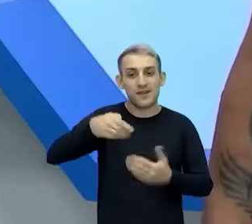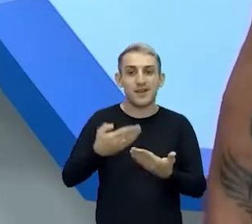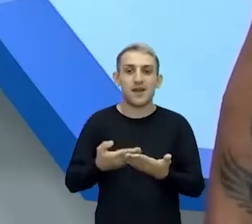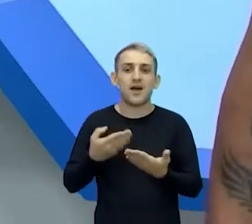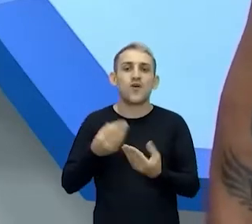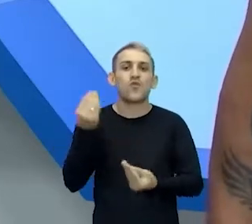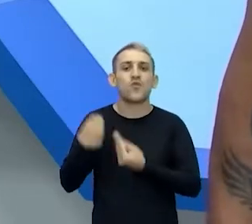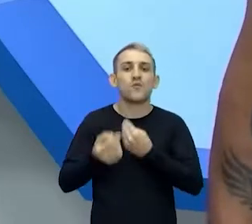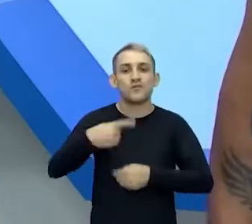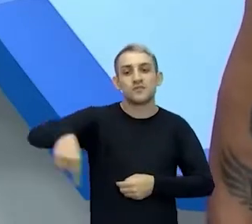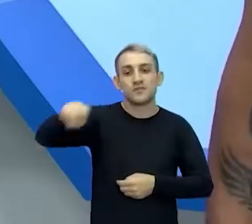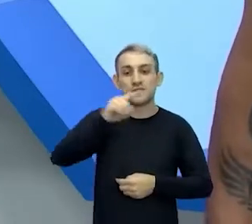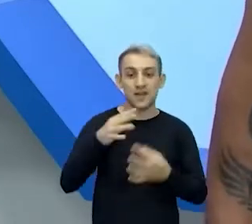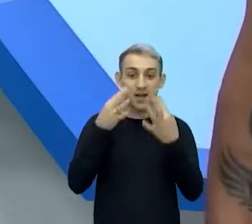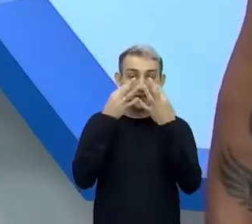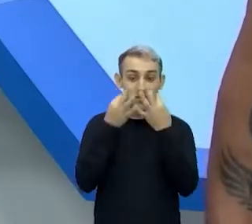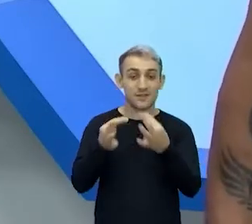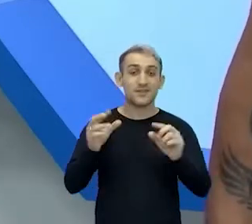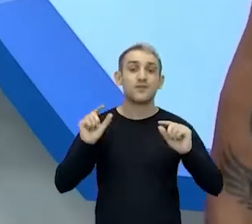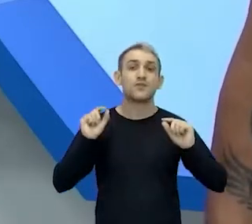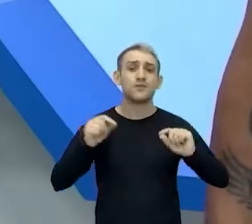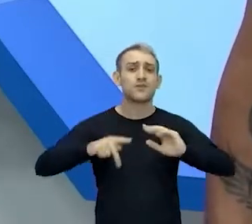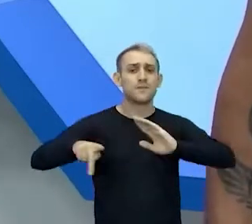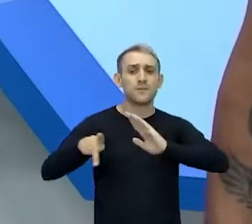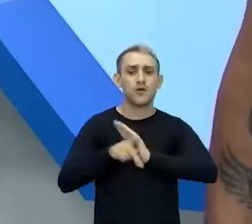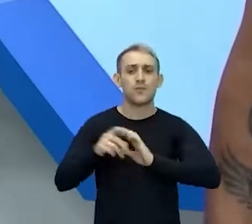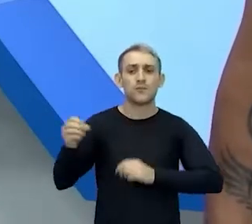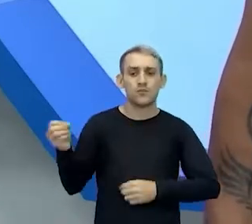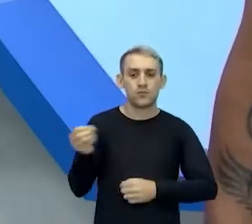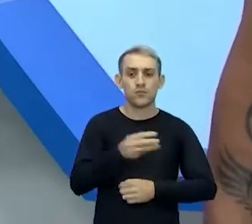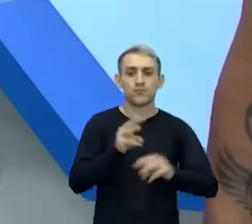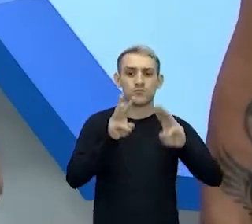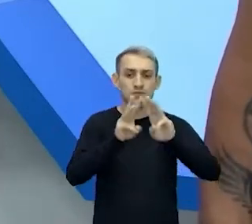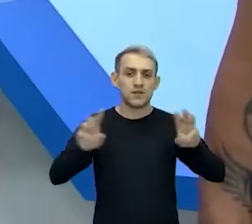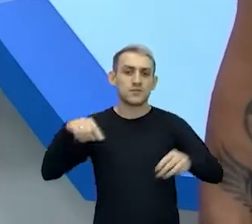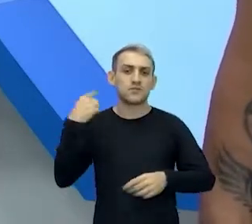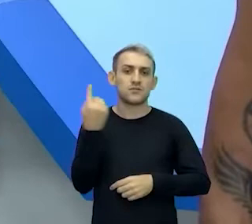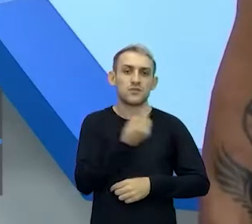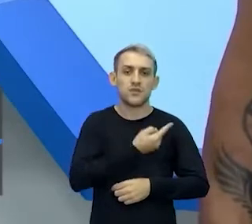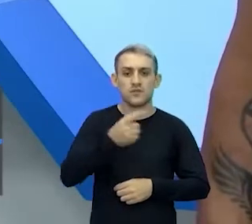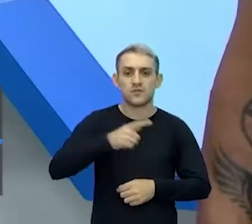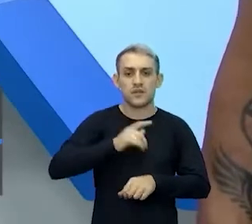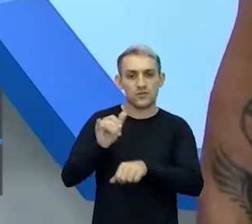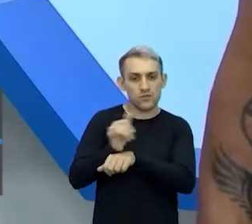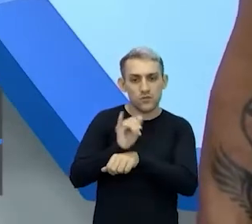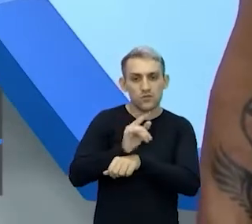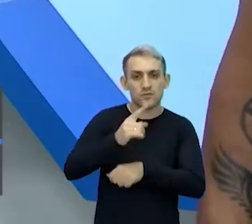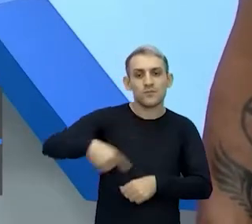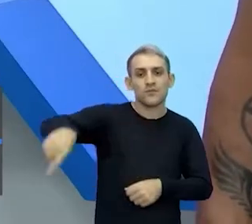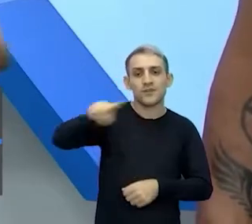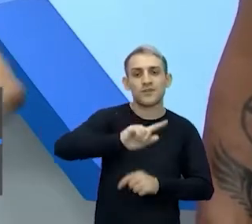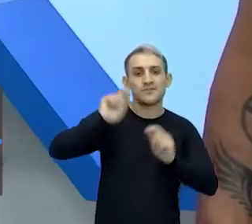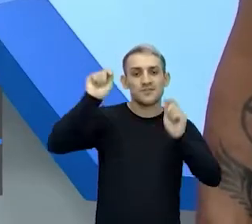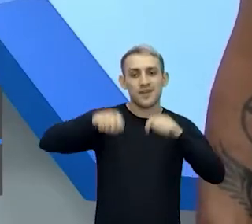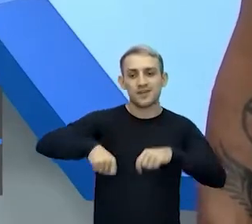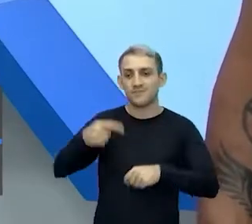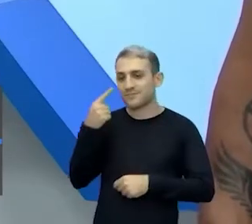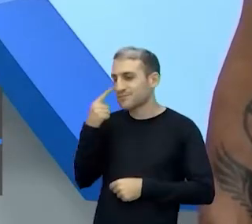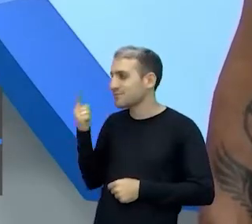né? Fiquem atentos ao nosso novo canal aí, que a gente tem aí no YouTube, para vocês aparecerem